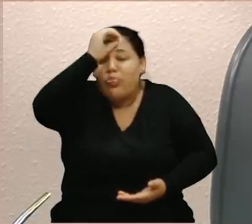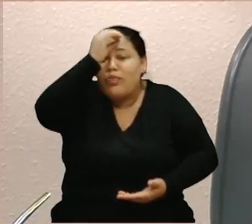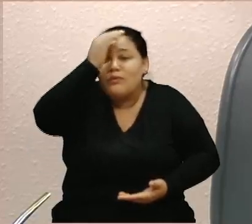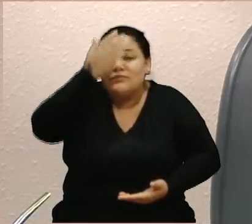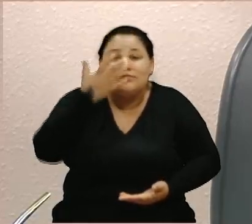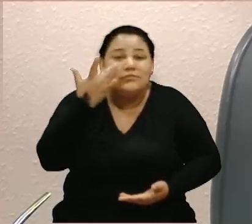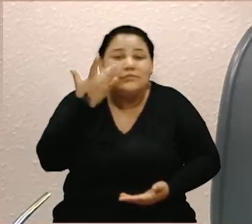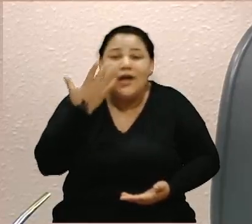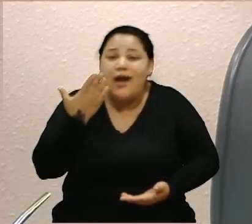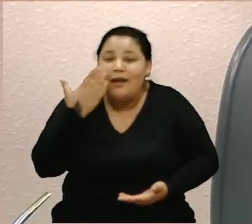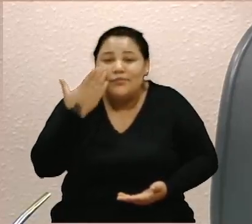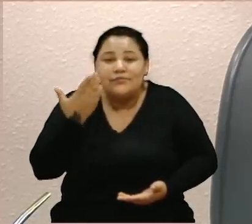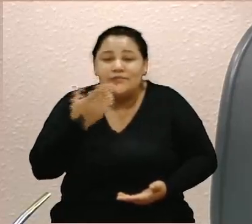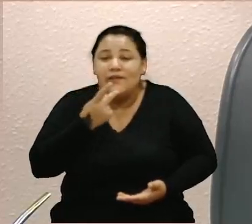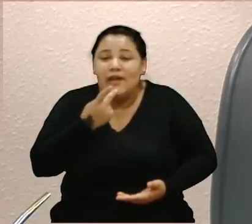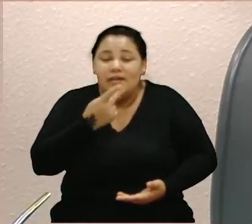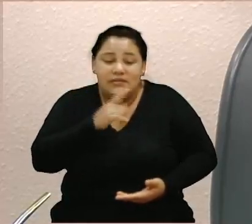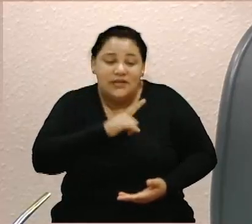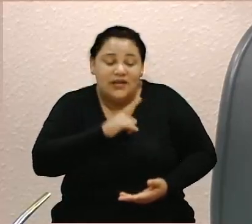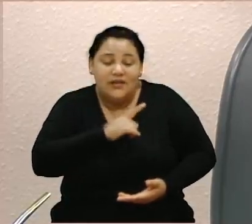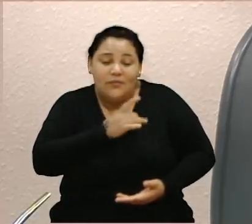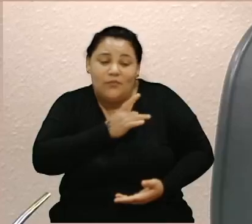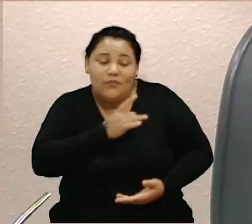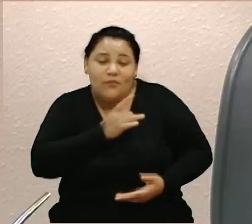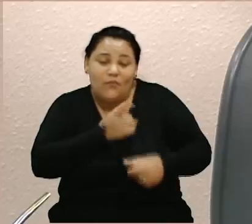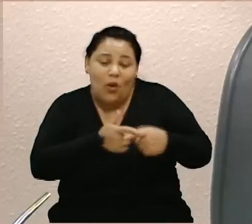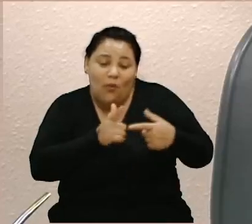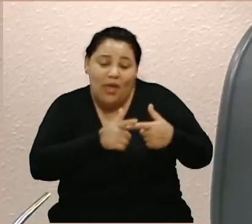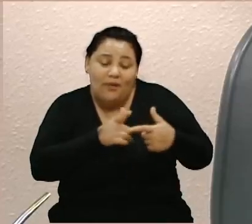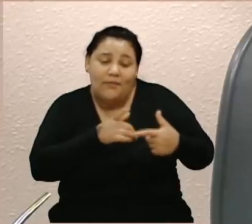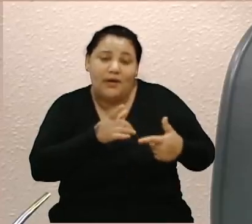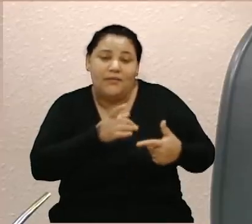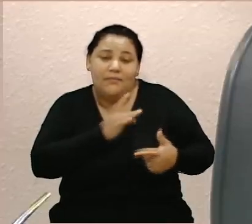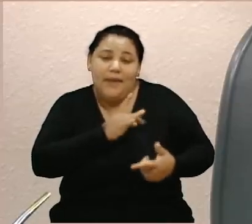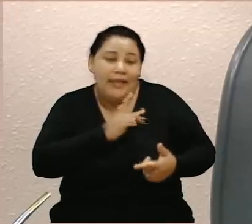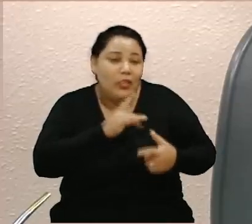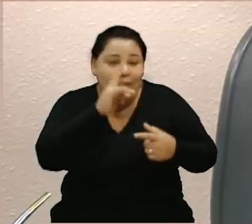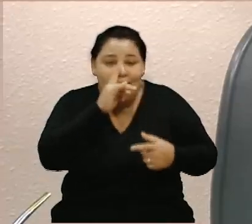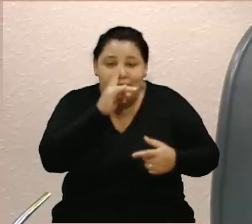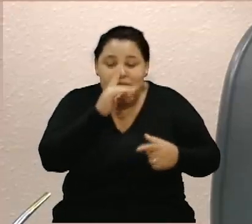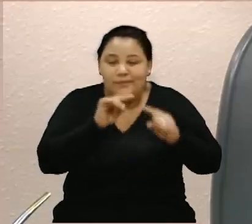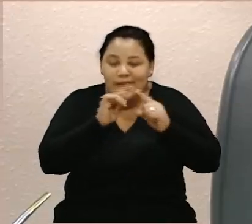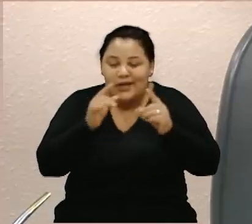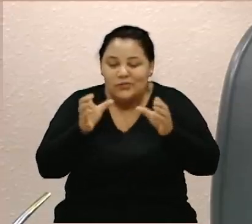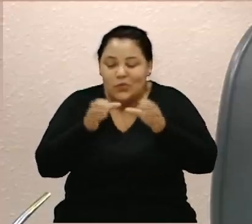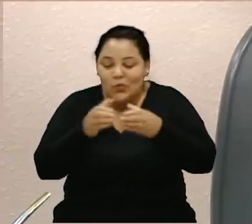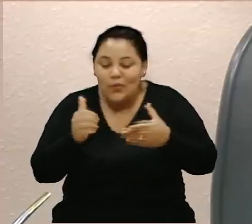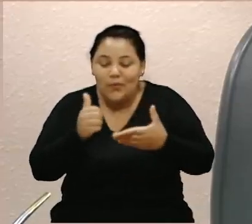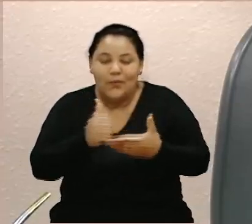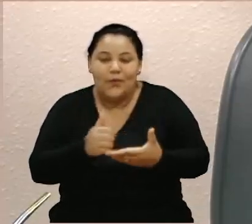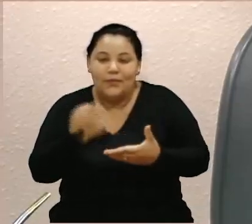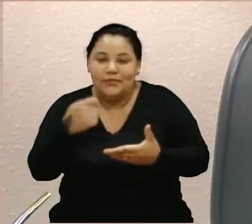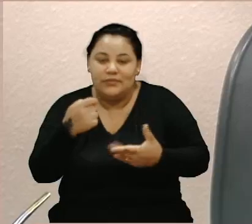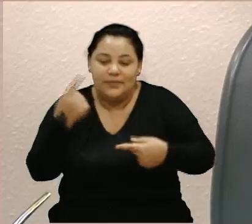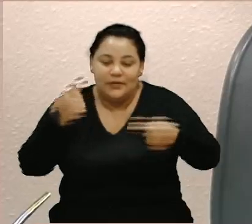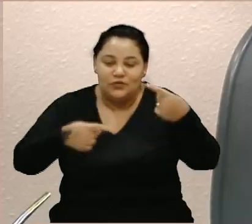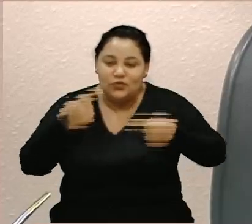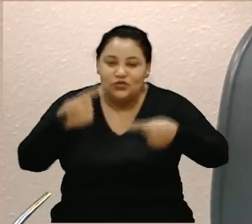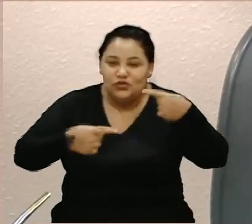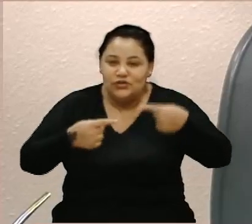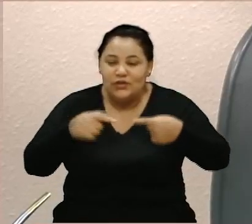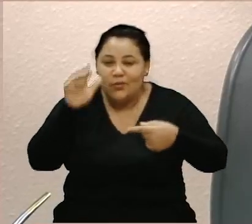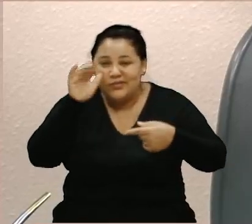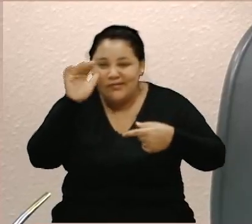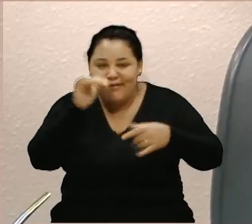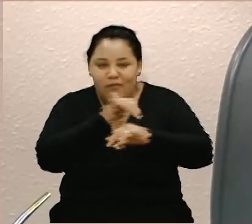detectar e dizer hoje se existe ou se não existe o problema. Mas a frente é exatamente para poder verificar, discutir e ir atrás das informações, porque